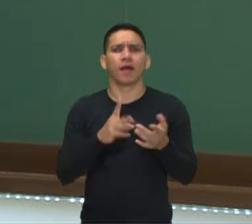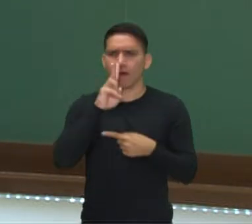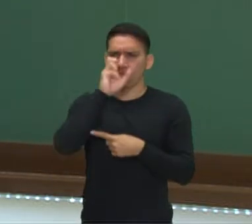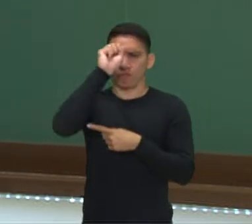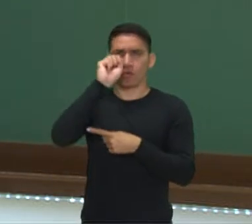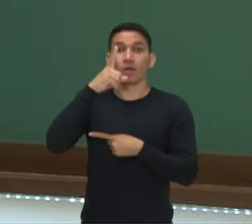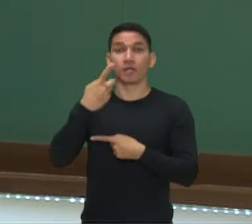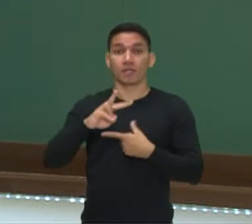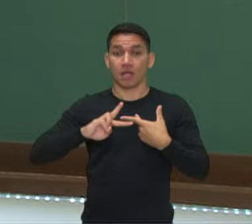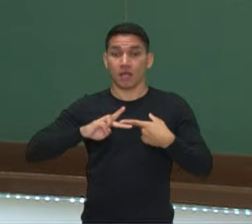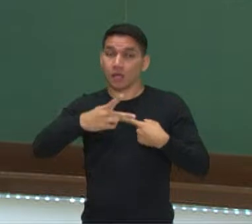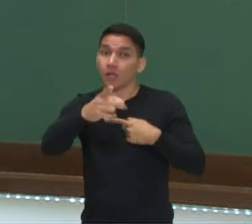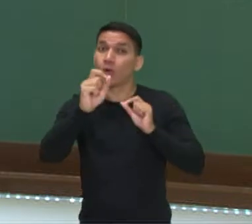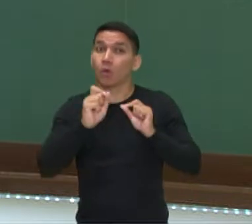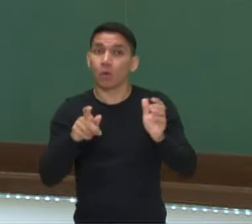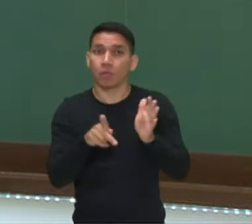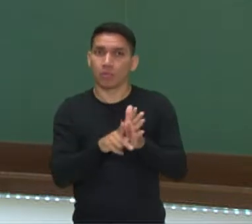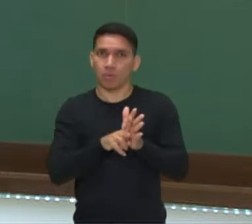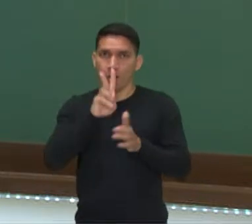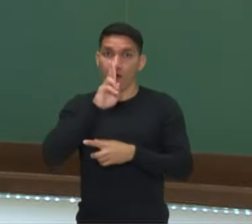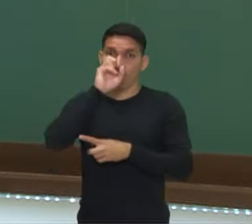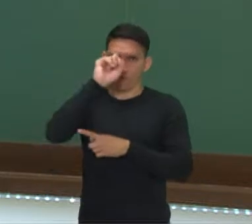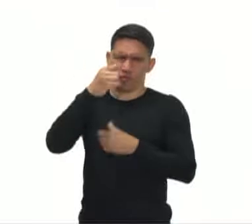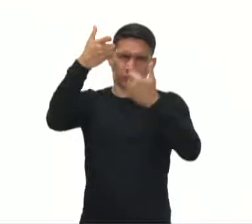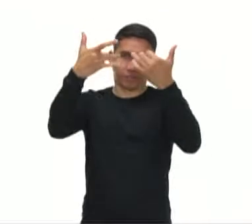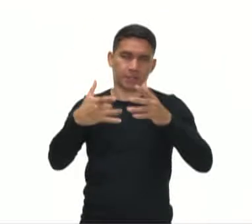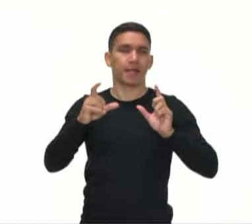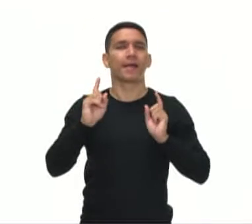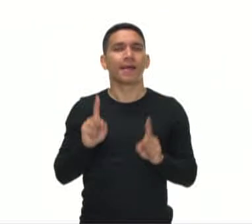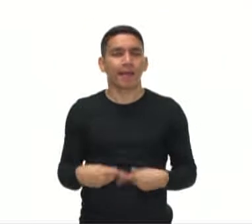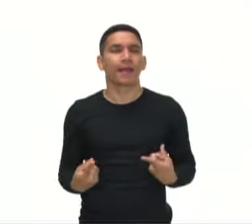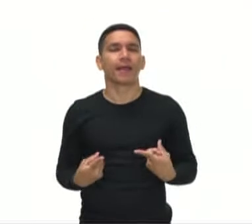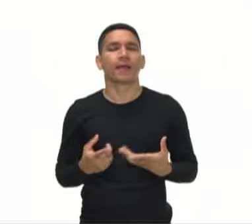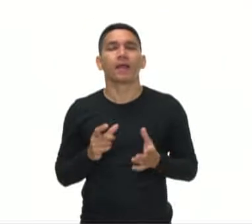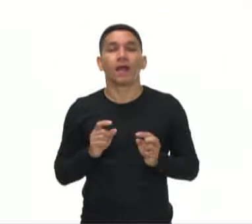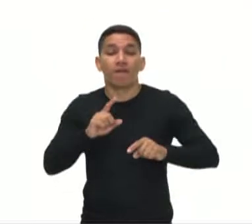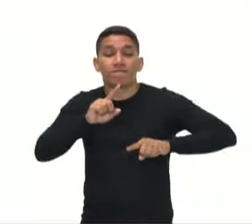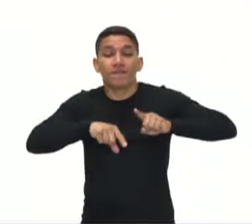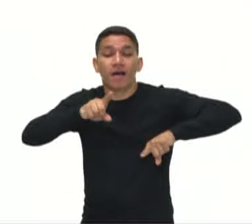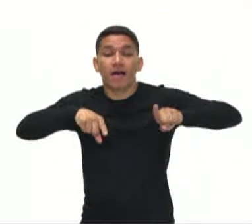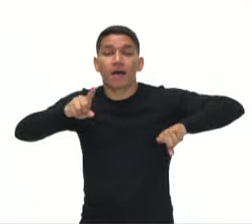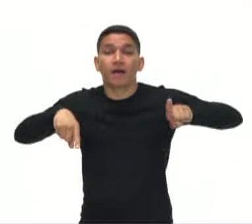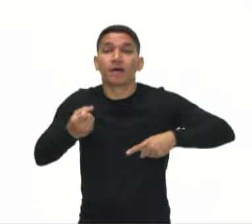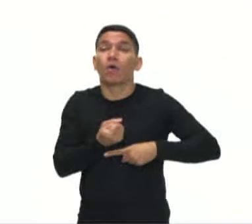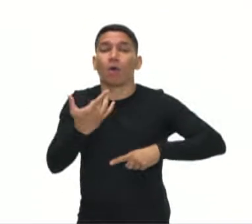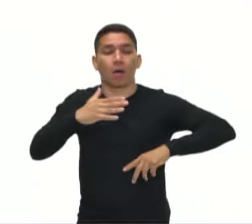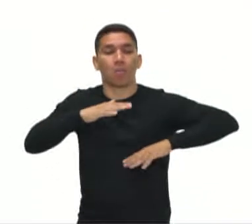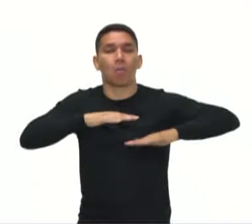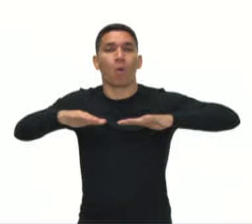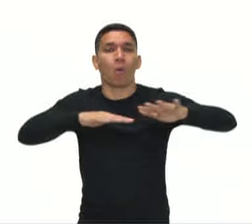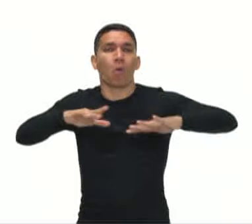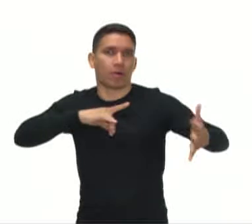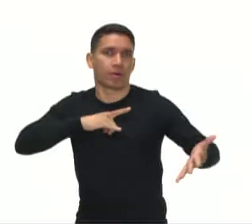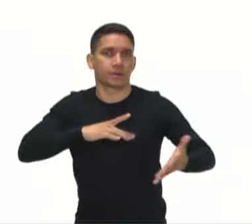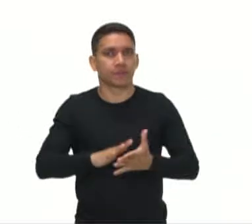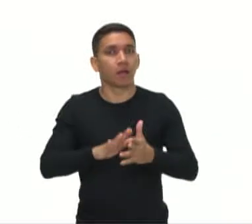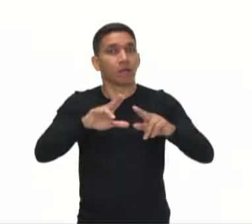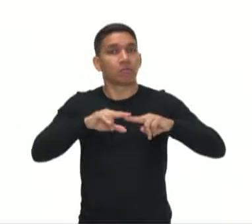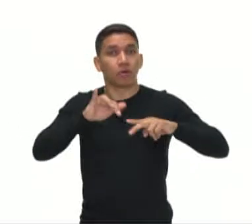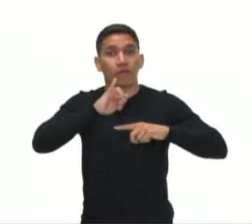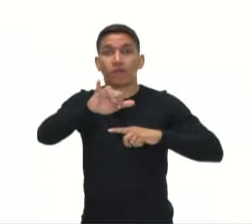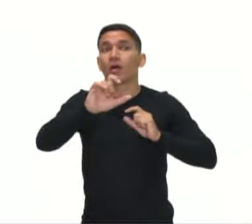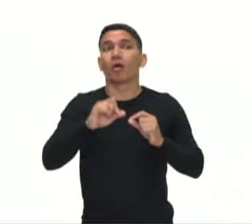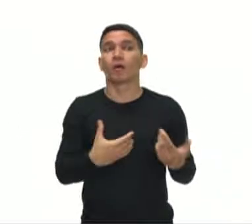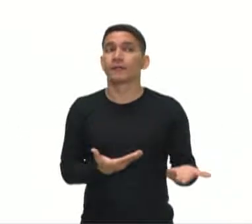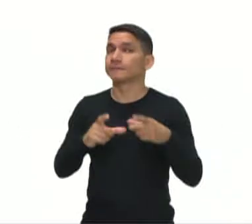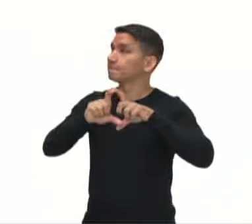força resultante, ou força, como a gente pode dizer, ela causa variação na quantidade de movimento. Então, eu digo que a força